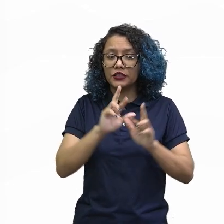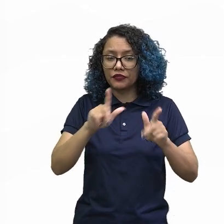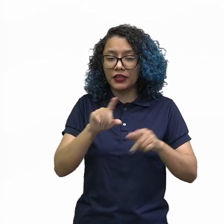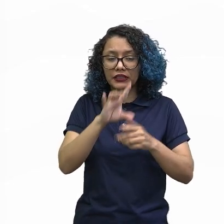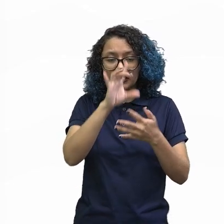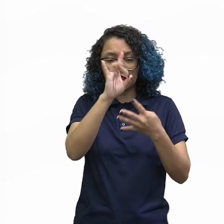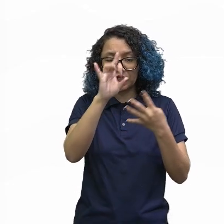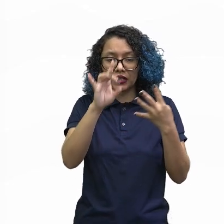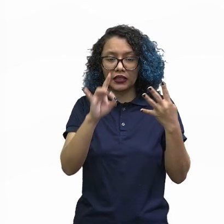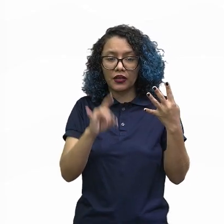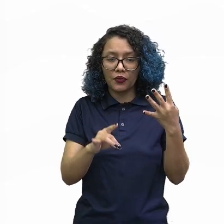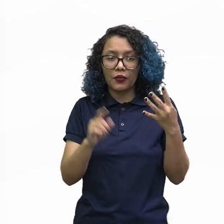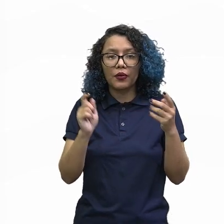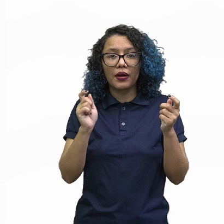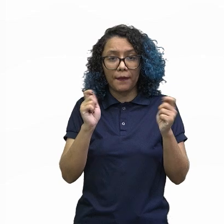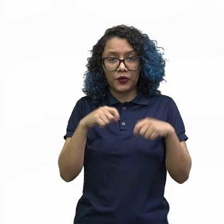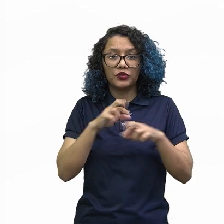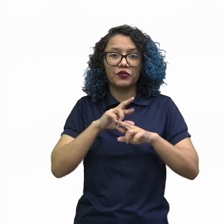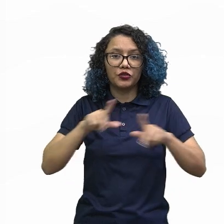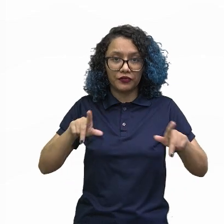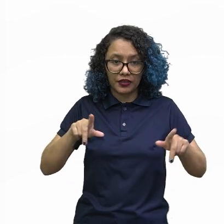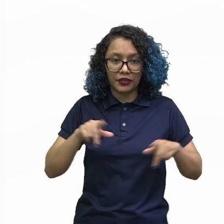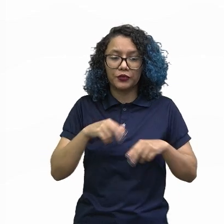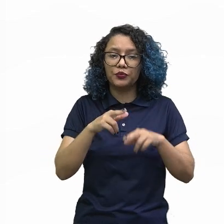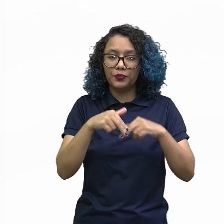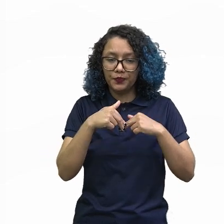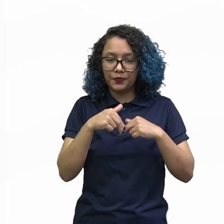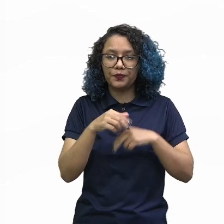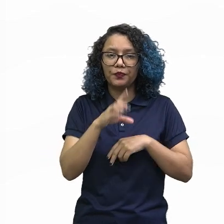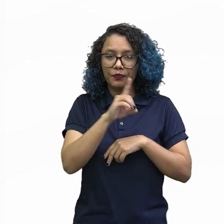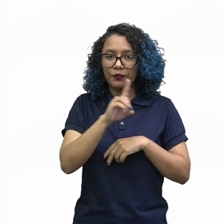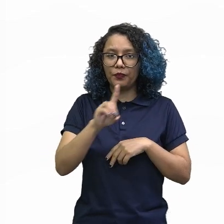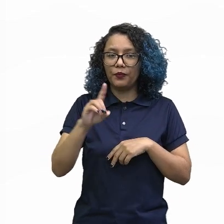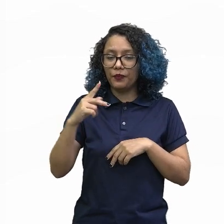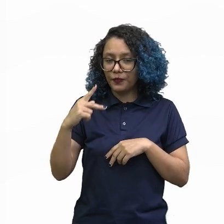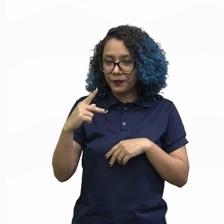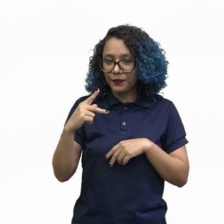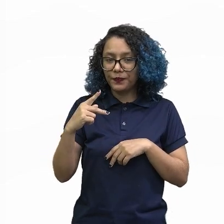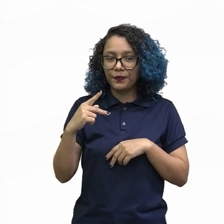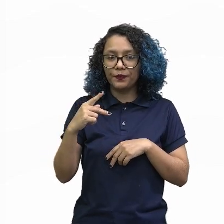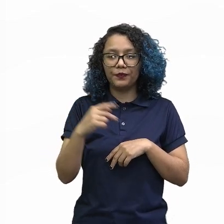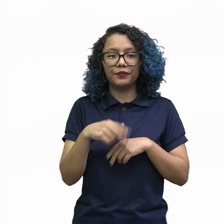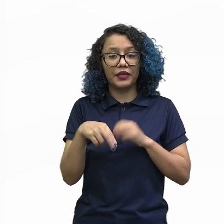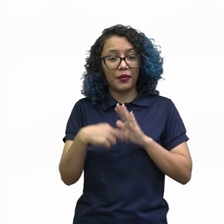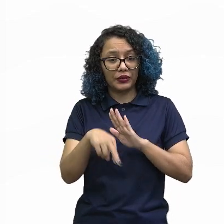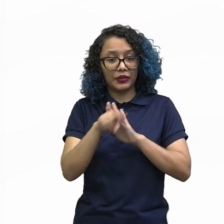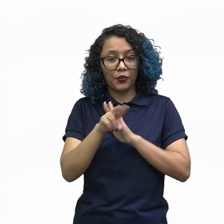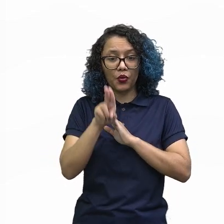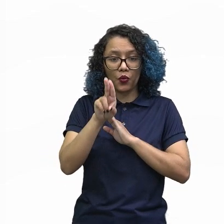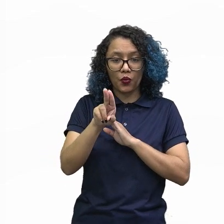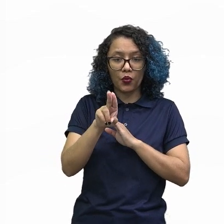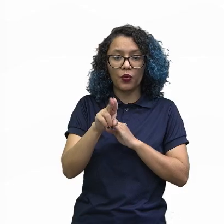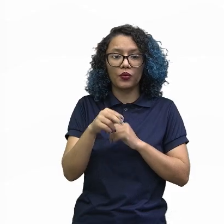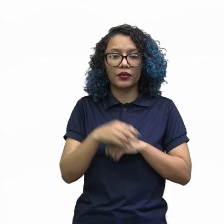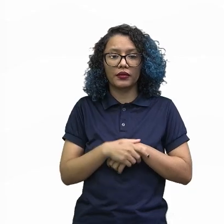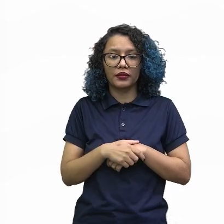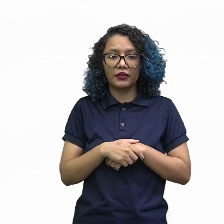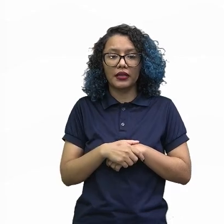gerador produz, ela pode ser diferente. Por isso que a diferença de potencial representada pela letra U está dividida